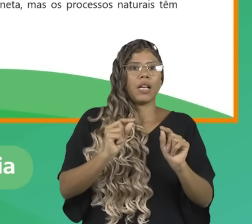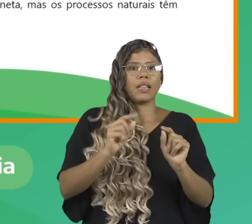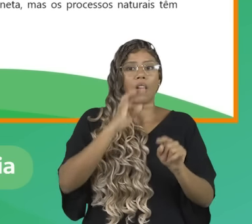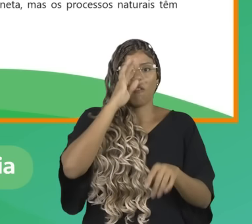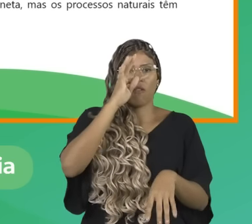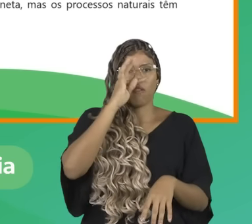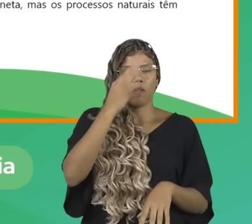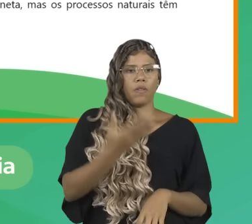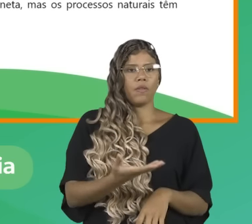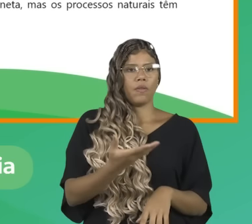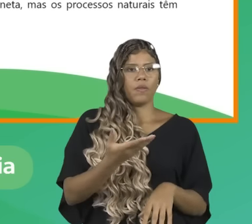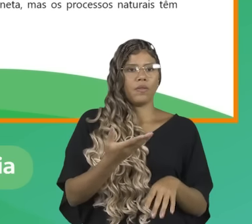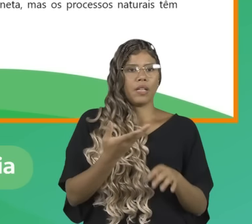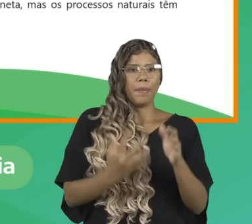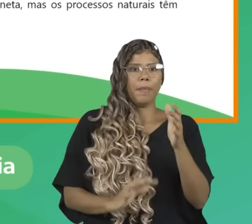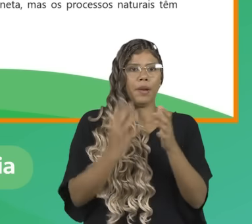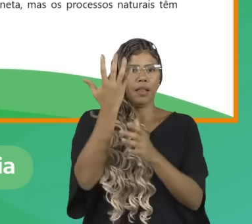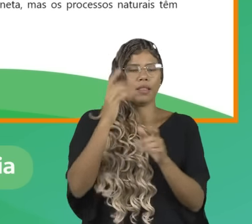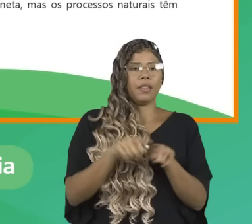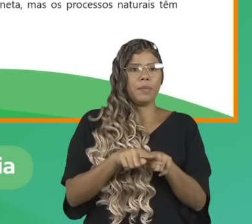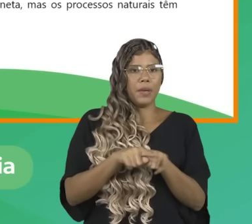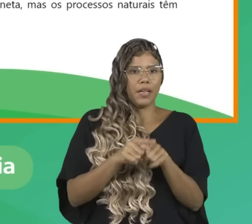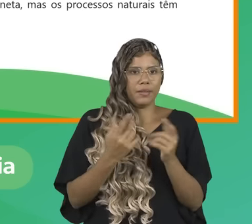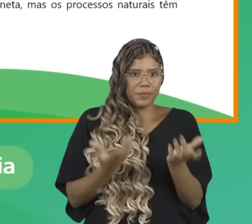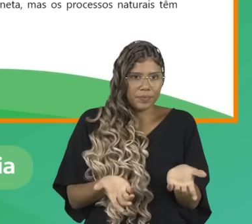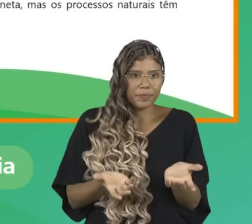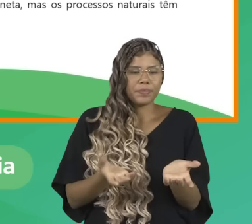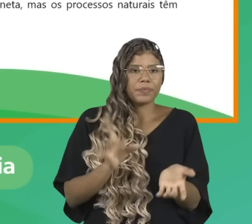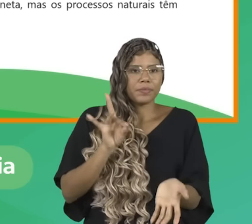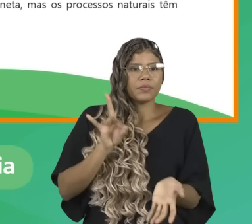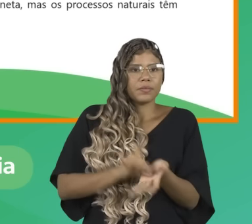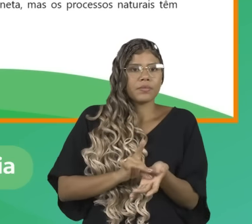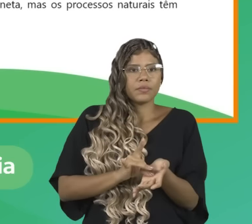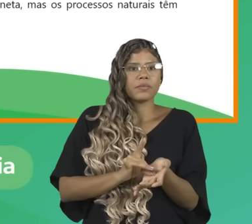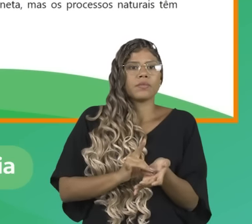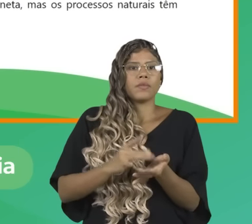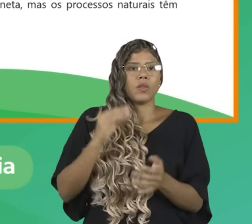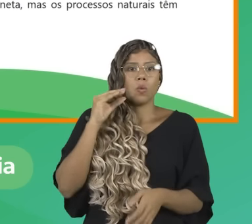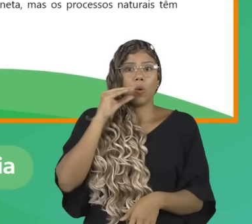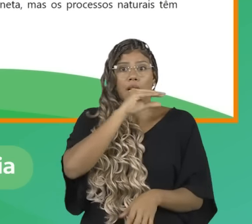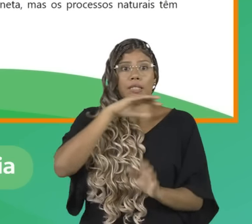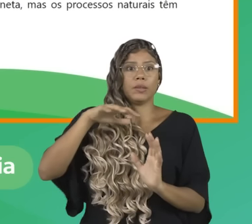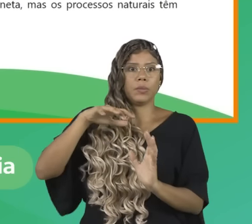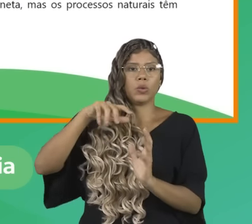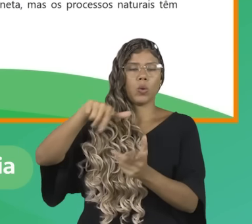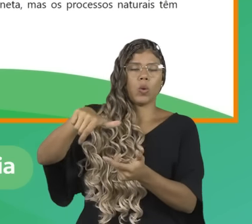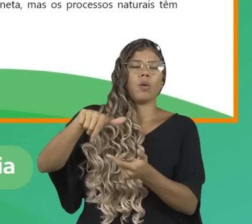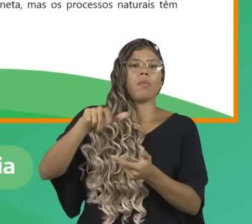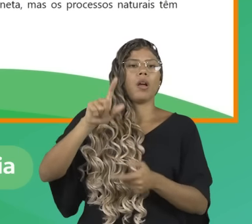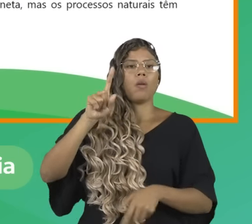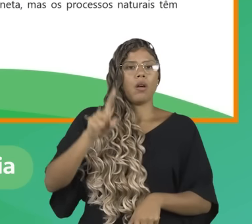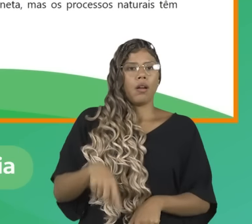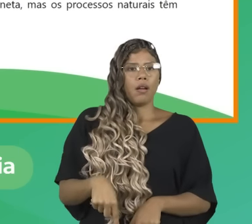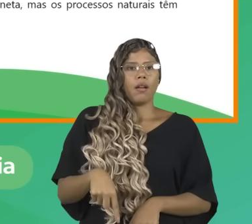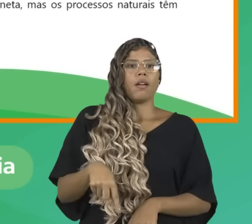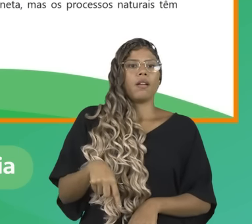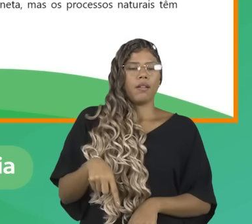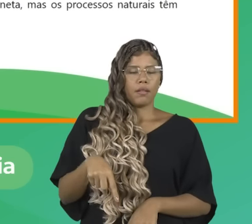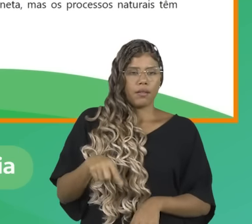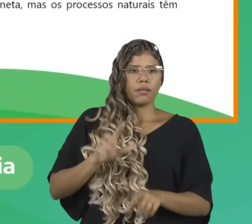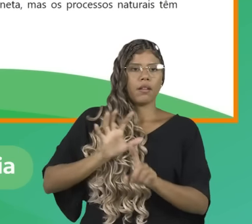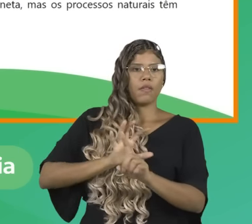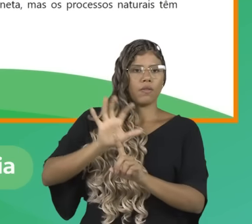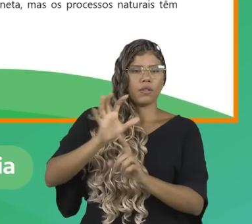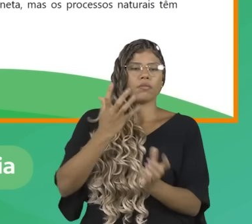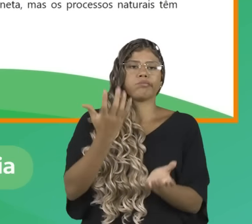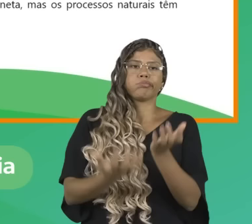Então, de fato, esse aquecimento global ele é sim altamente influenciado pelas queimadas. Então, eliminar as queimadas com certeza